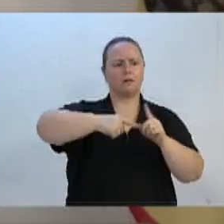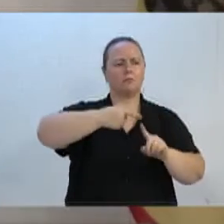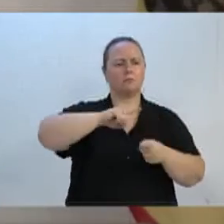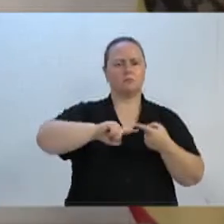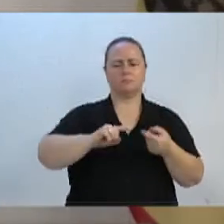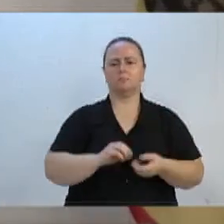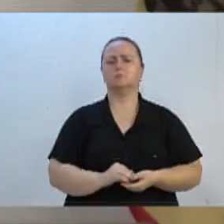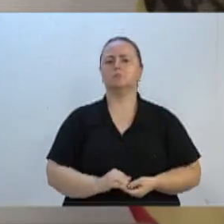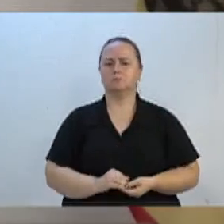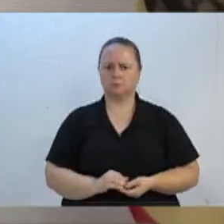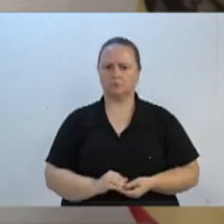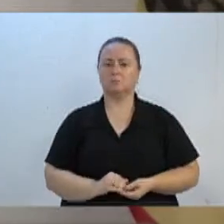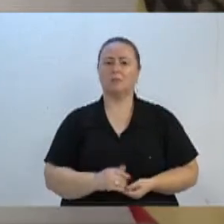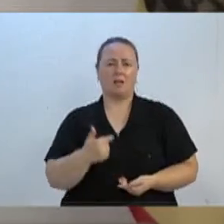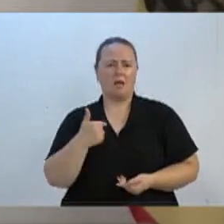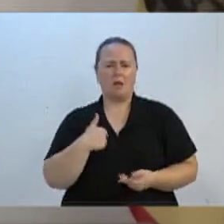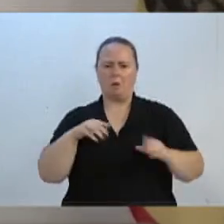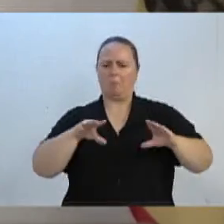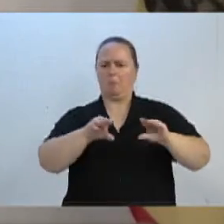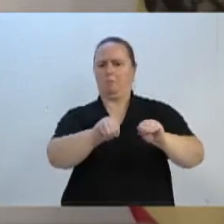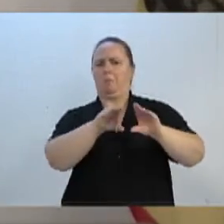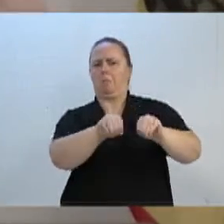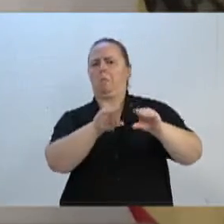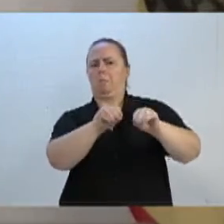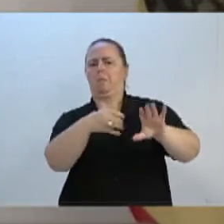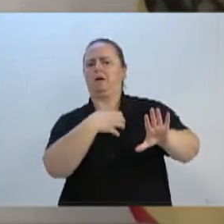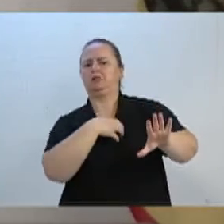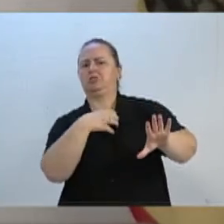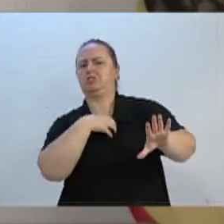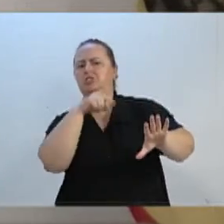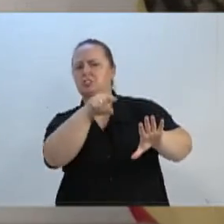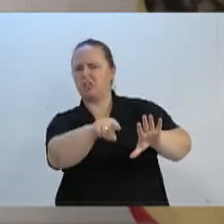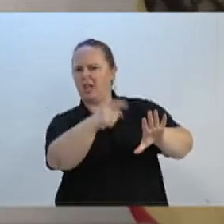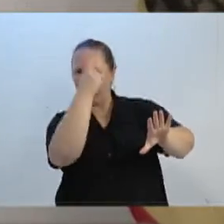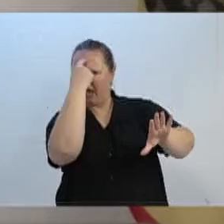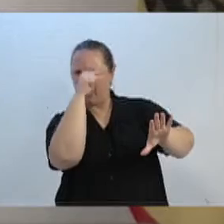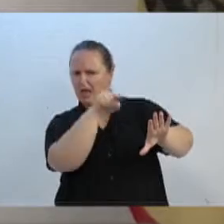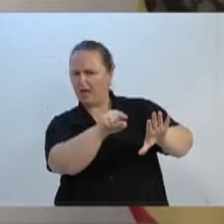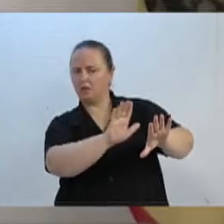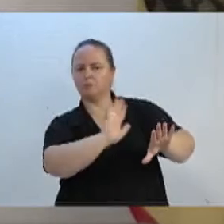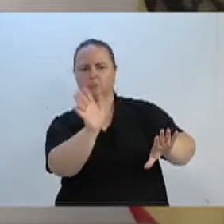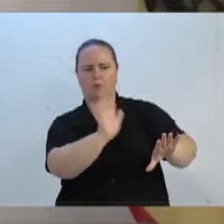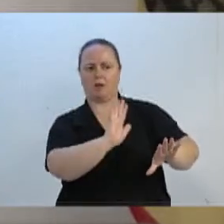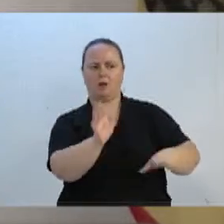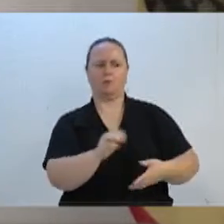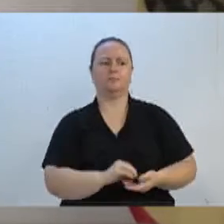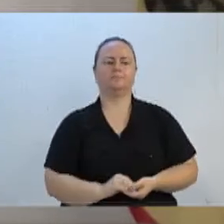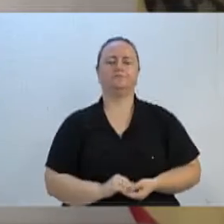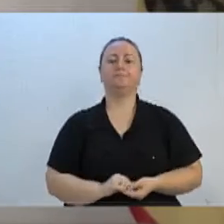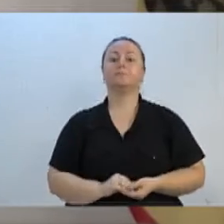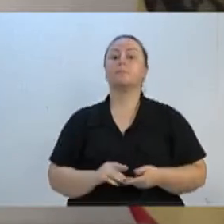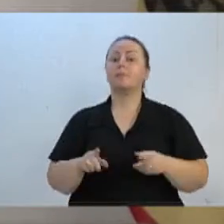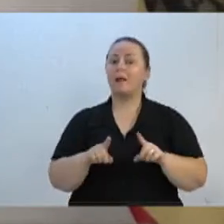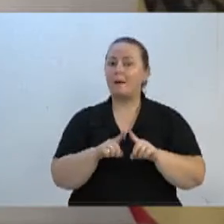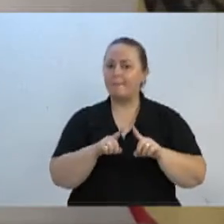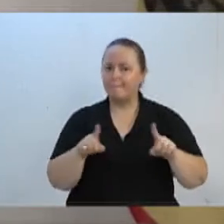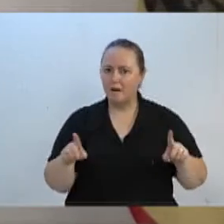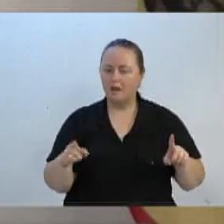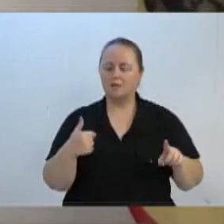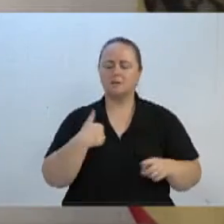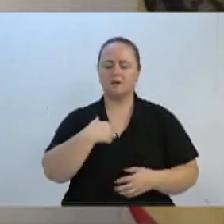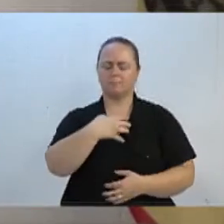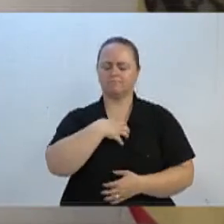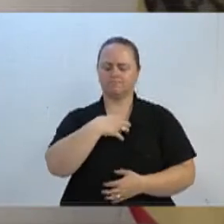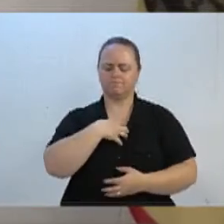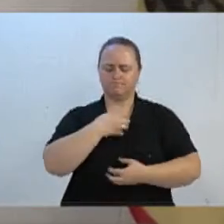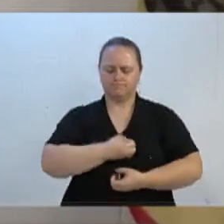Não quero interferir na forma de pensar da Procuradoria. Agora, aqui, eu quero colocar o meu sentimento,